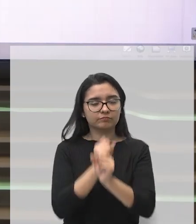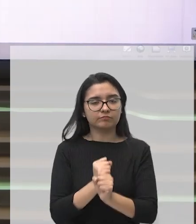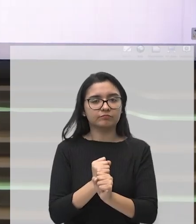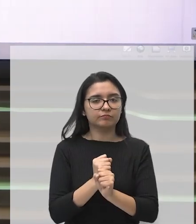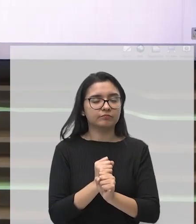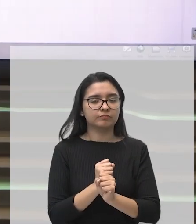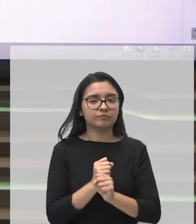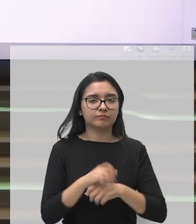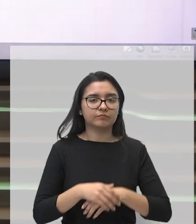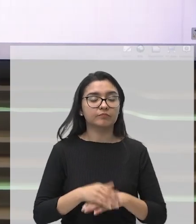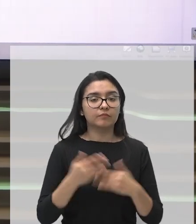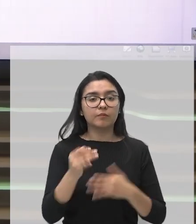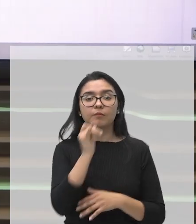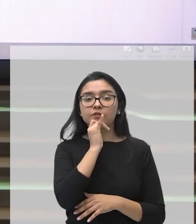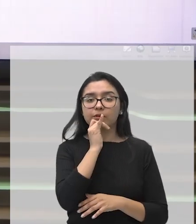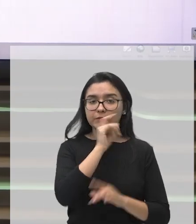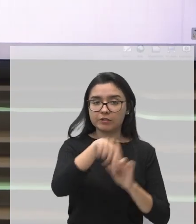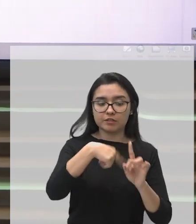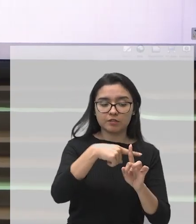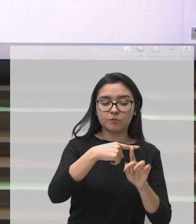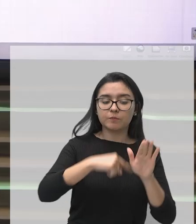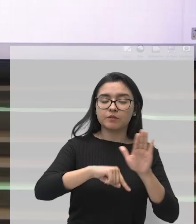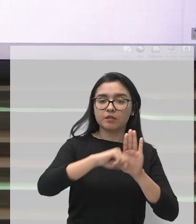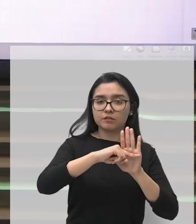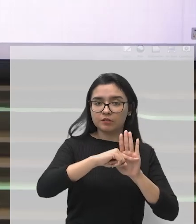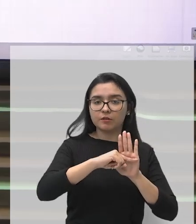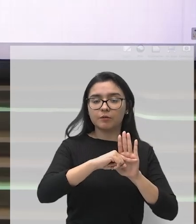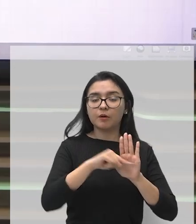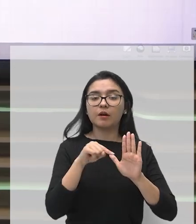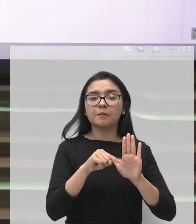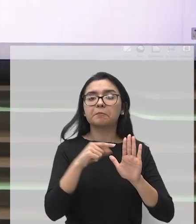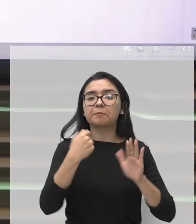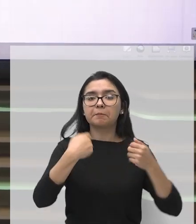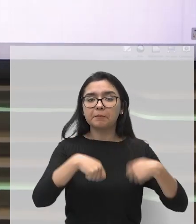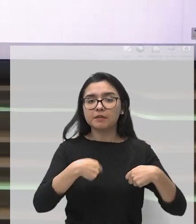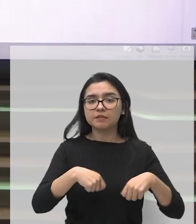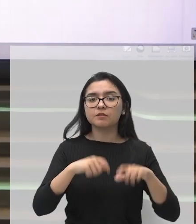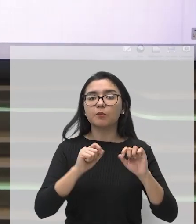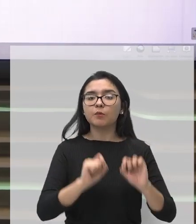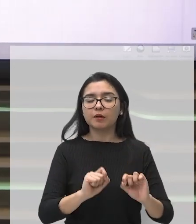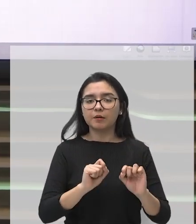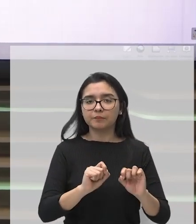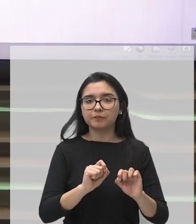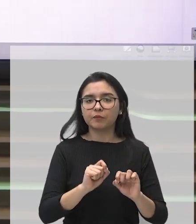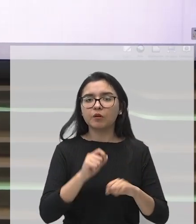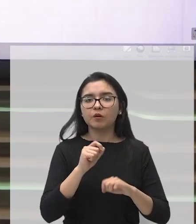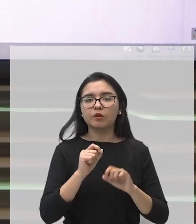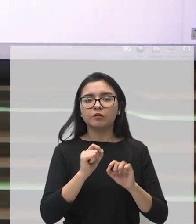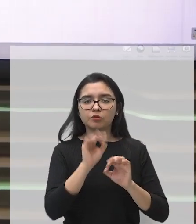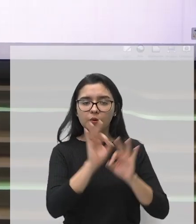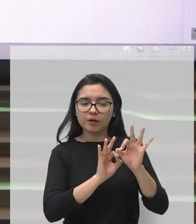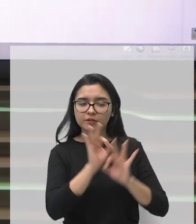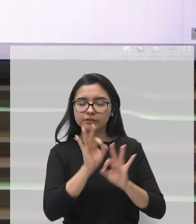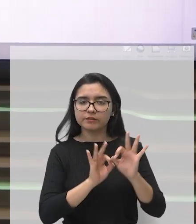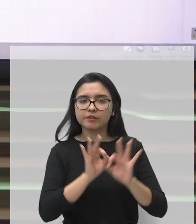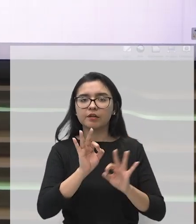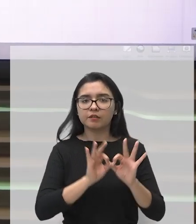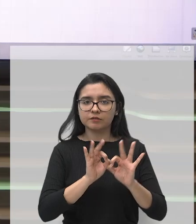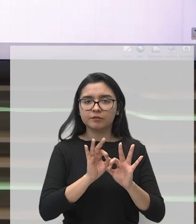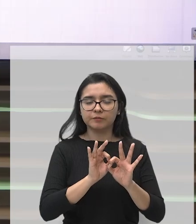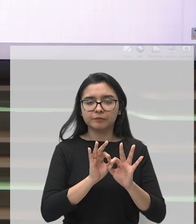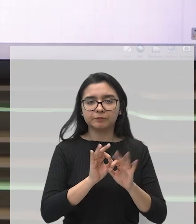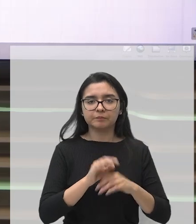que no caso da operação de adição e subtração, precisamos aí ter cuidado na hora de armar